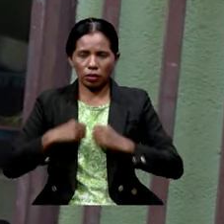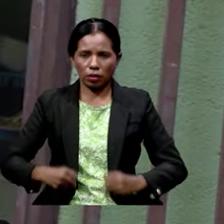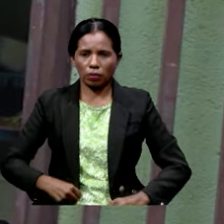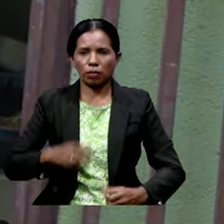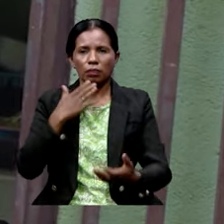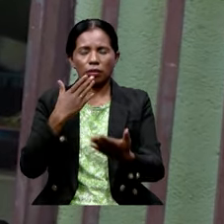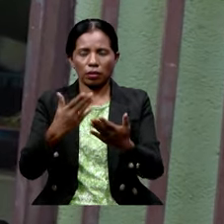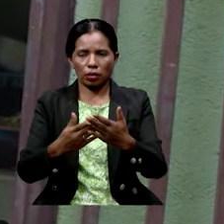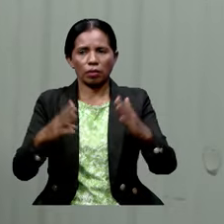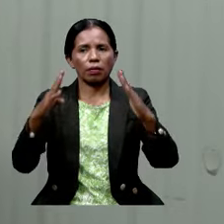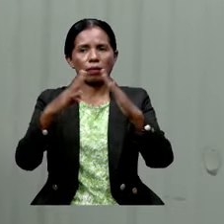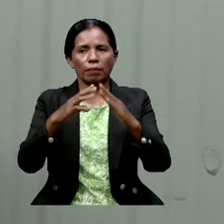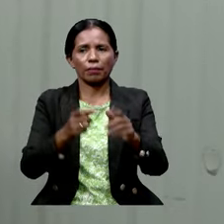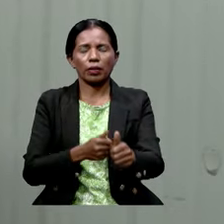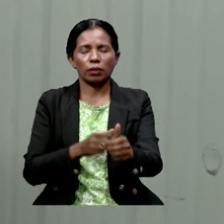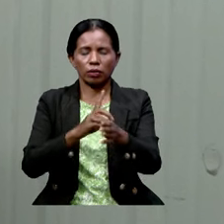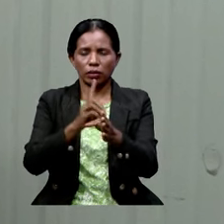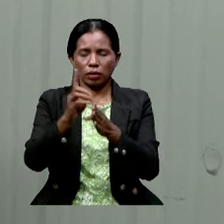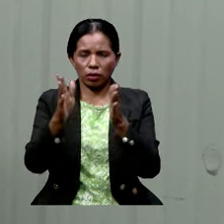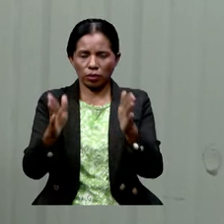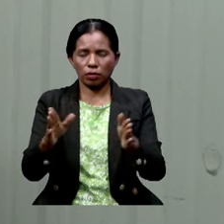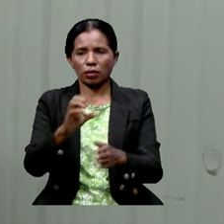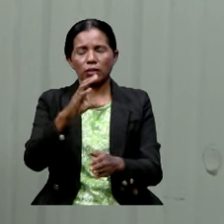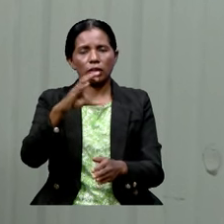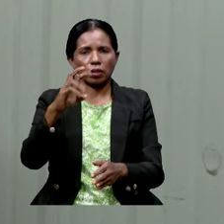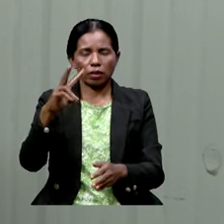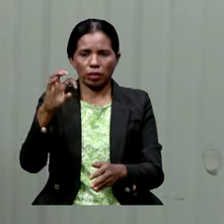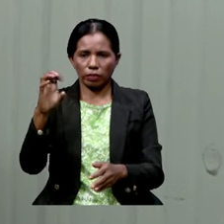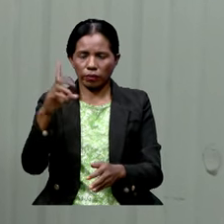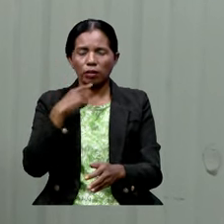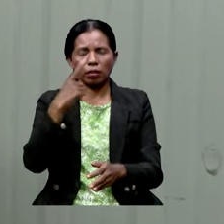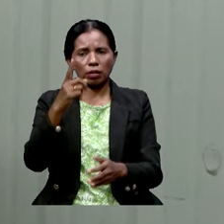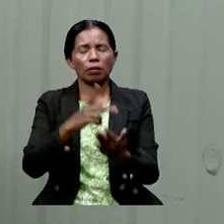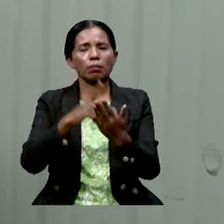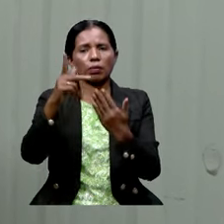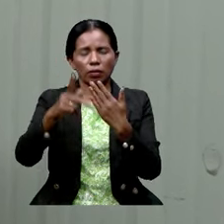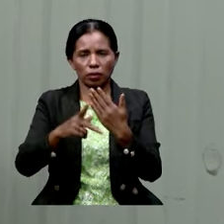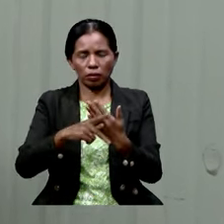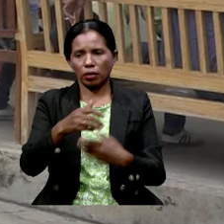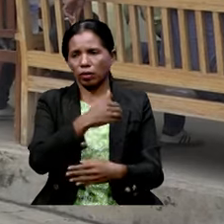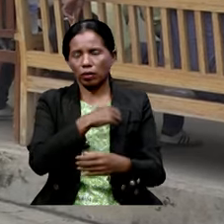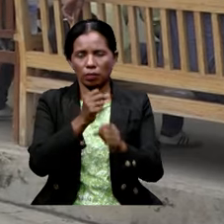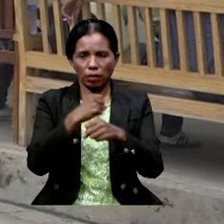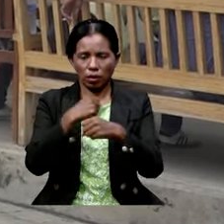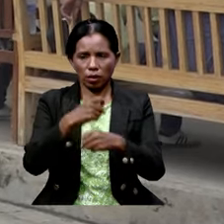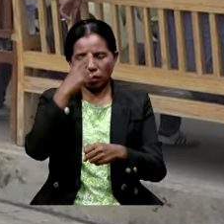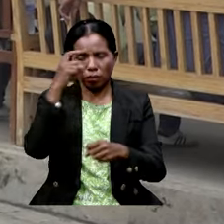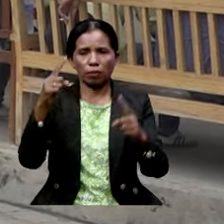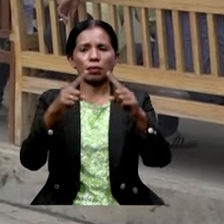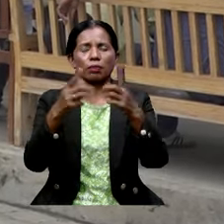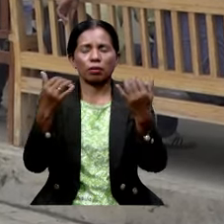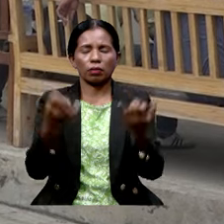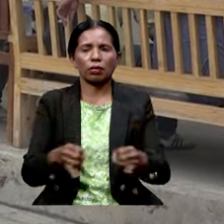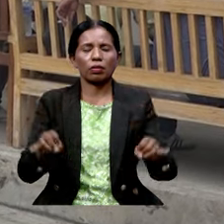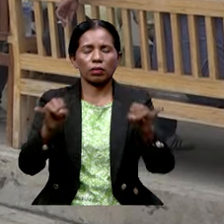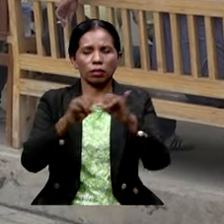no humana. Mai beto, o diretor executivo Serve IP, Florencio da Costa Sanchez, programa né, cidade que ele realiza também todo em loran instituição